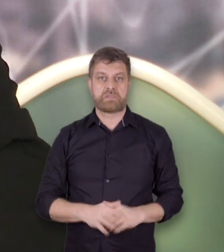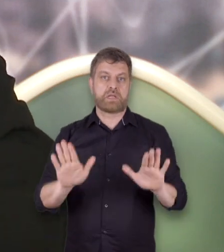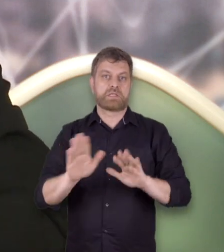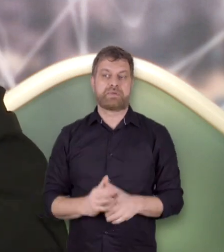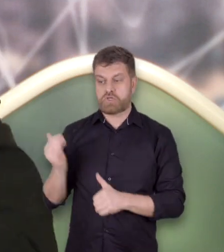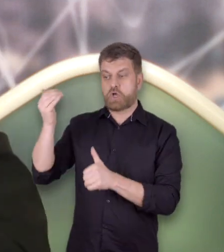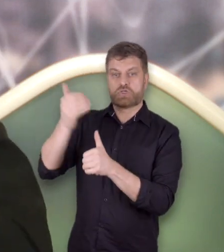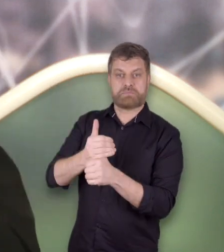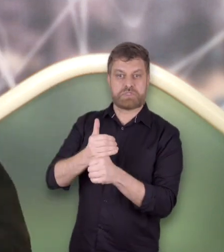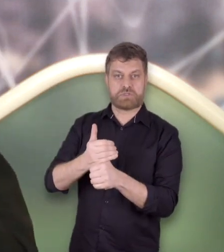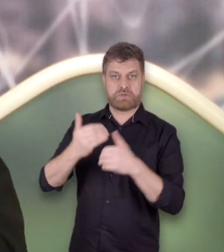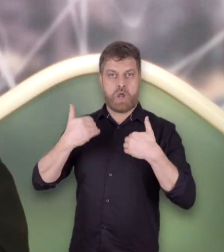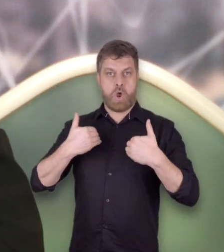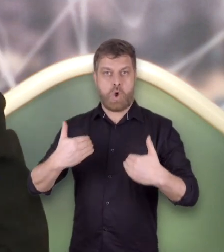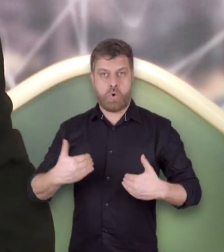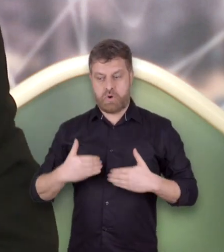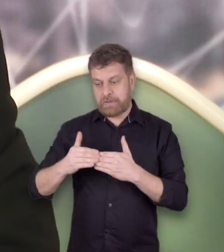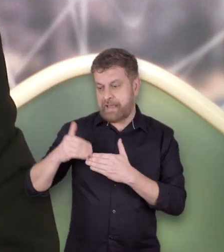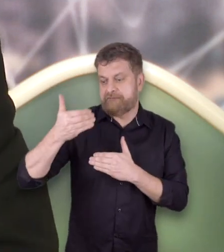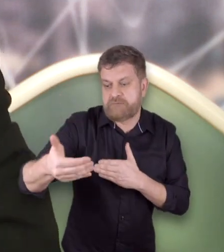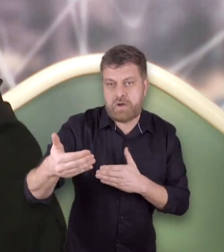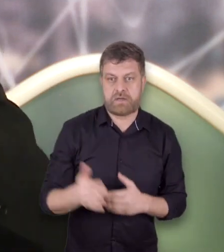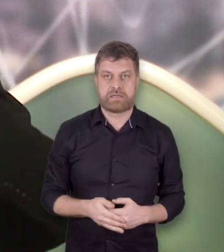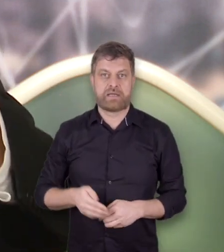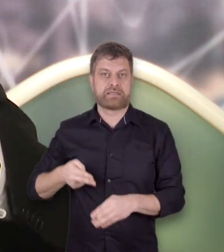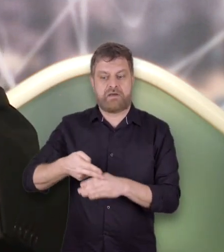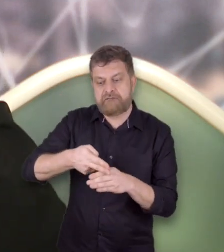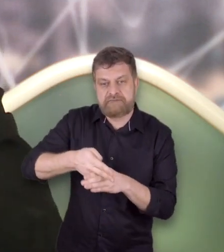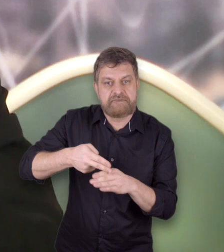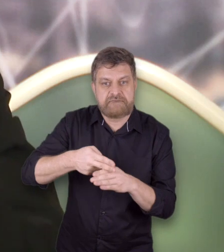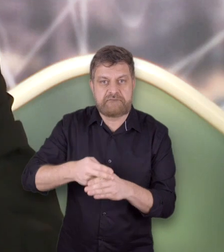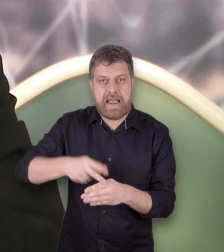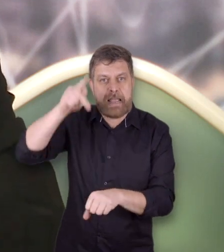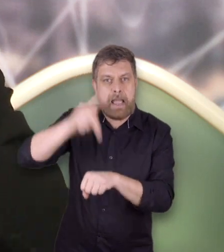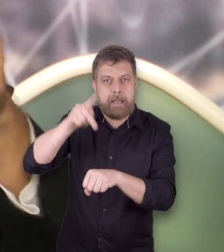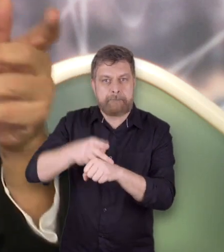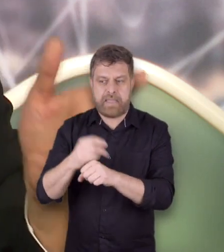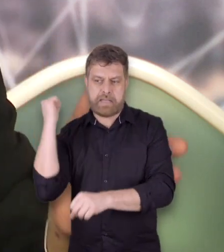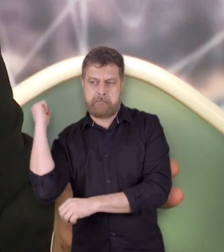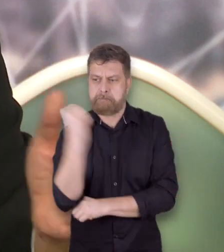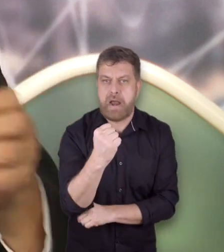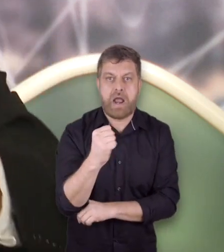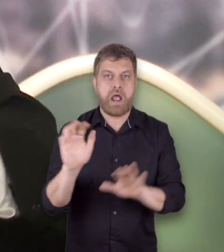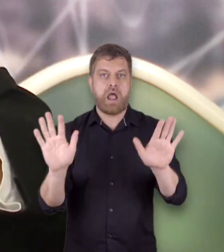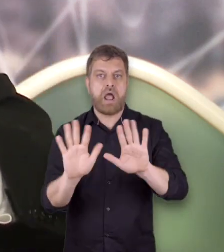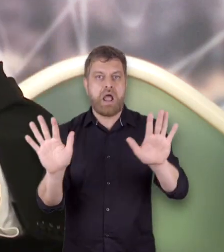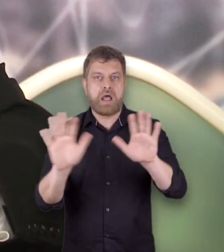trata mais de próteses para agir sobre a exterioridade, facas, pedras,